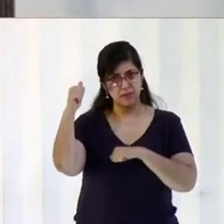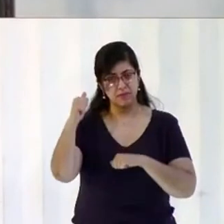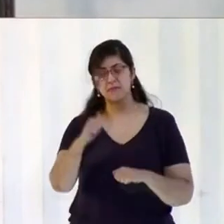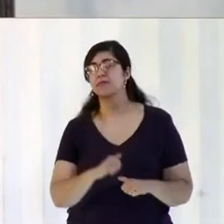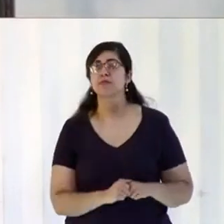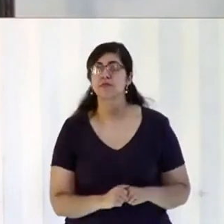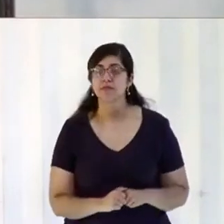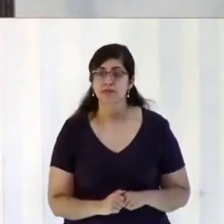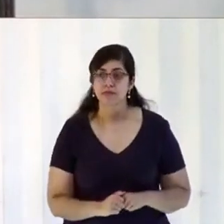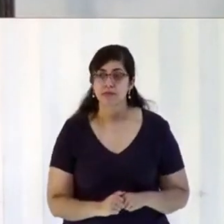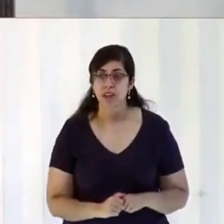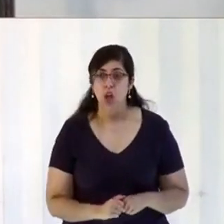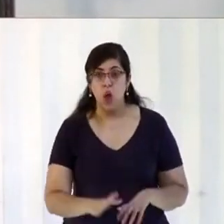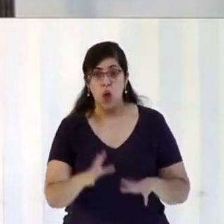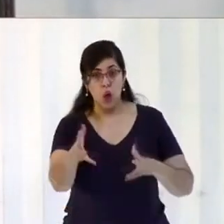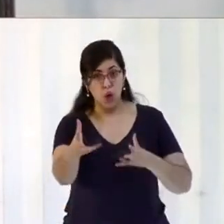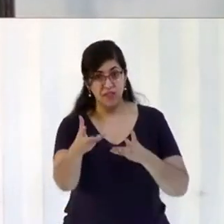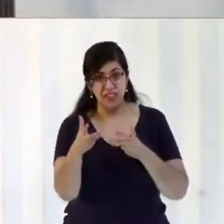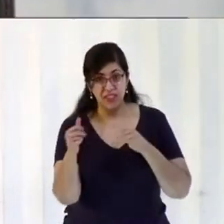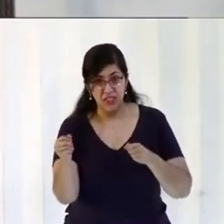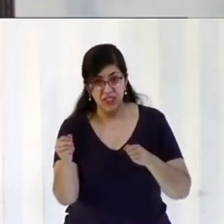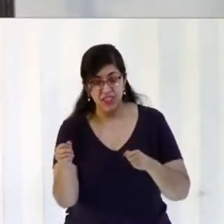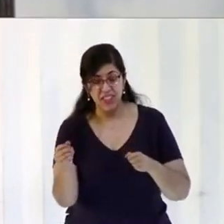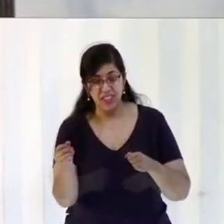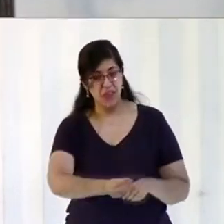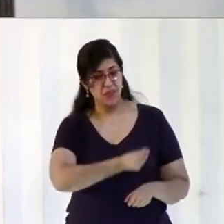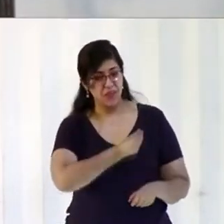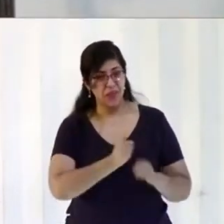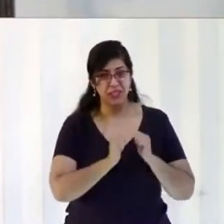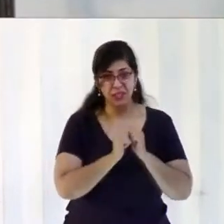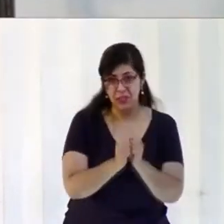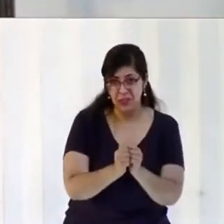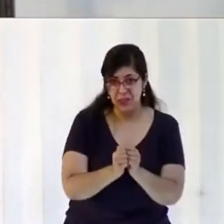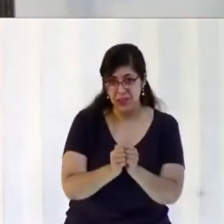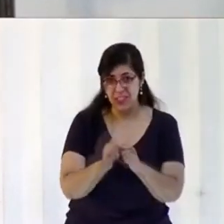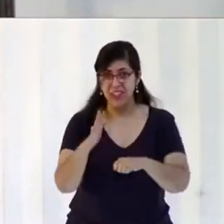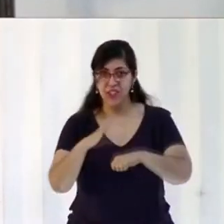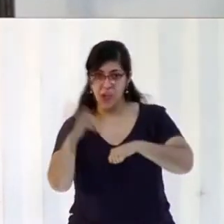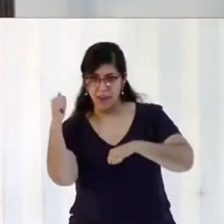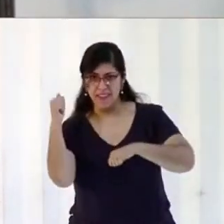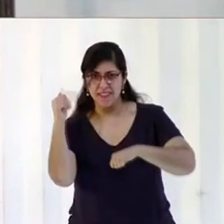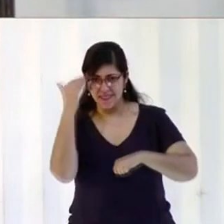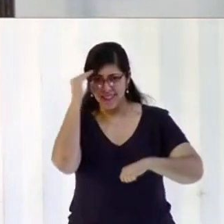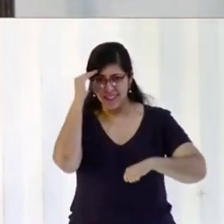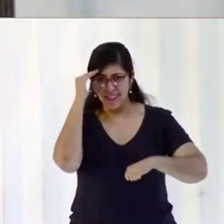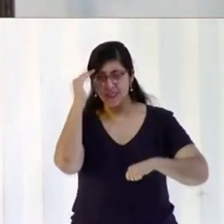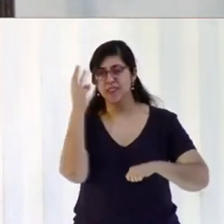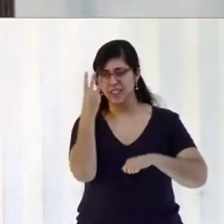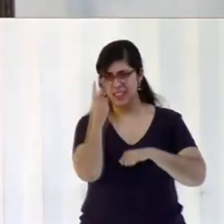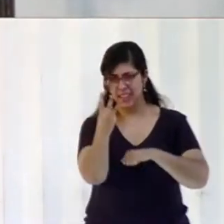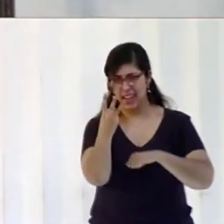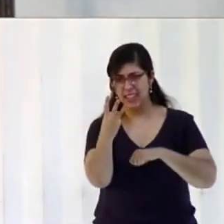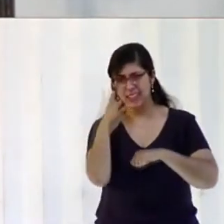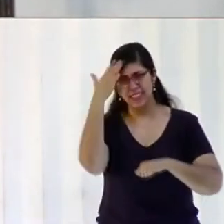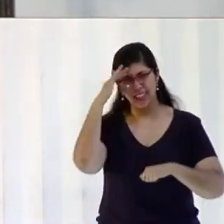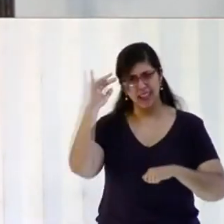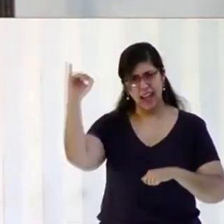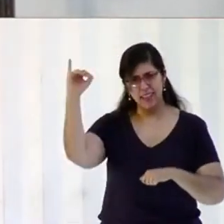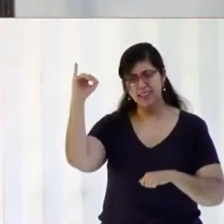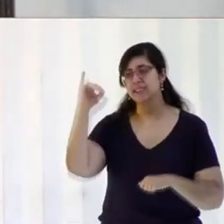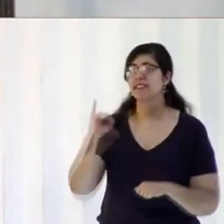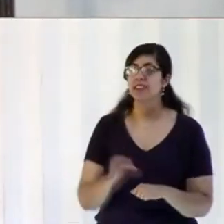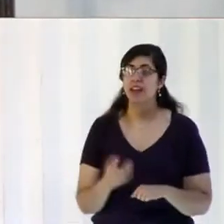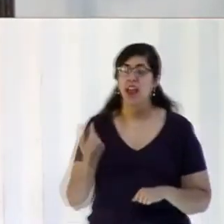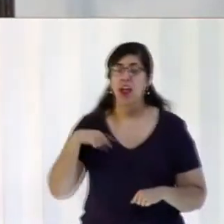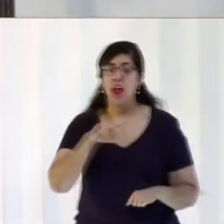Convite, convivência e comissionamento. Tudo isso está aqui. E a partir destas 3 ideias, nós